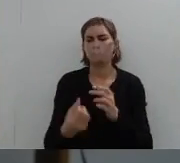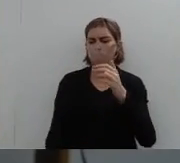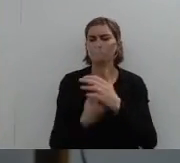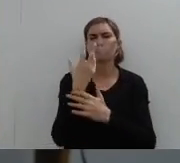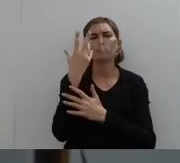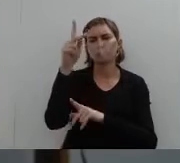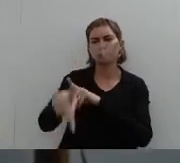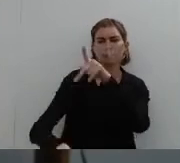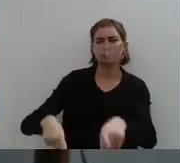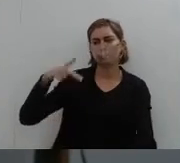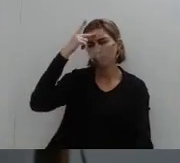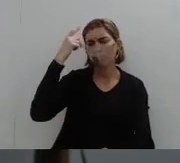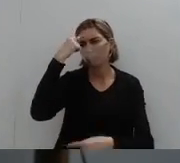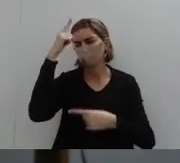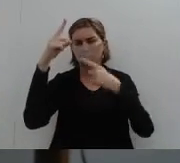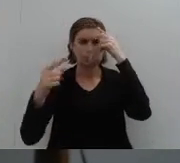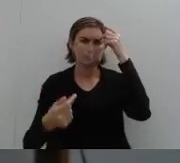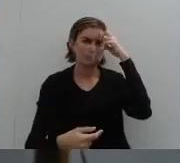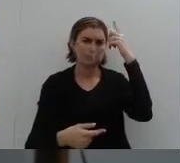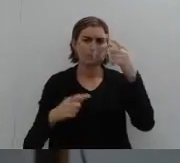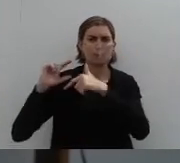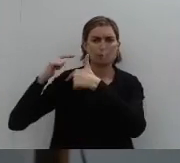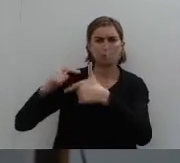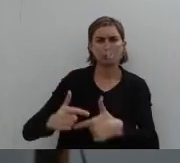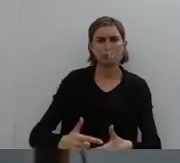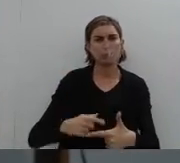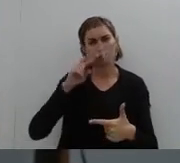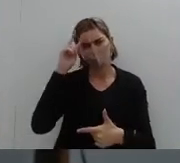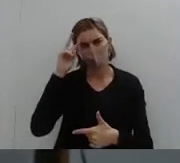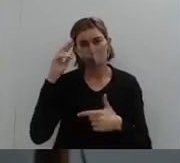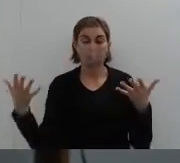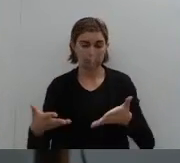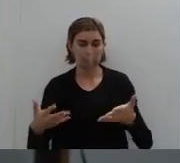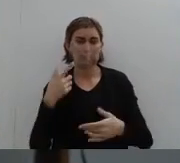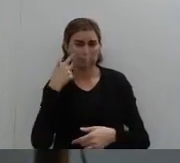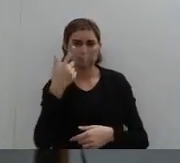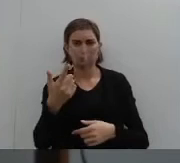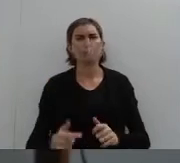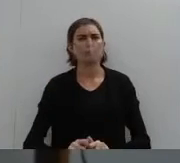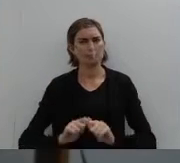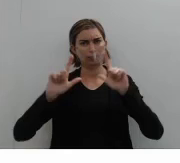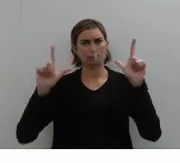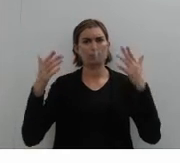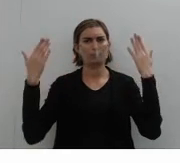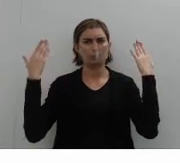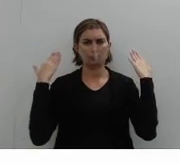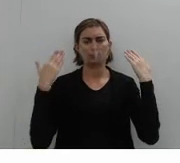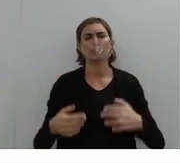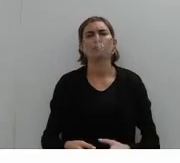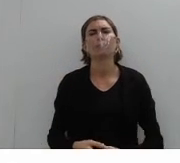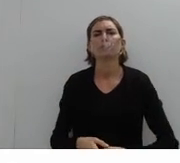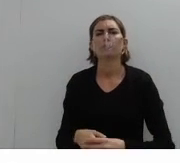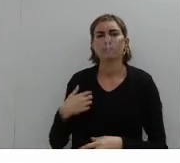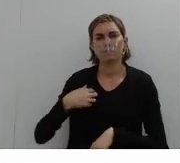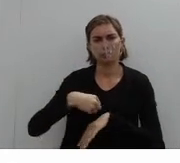criados pelas pessoas num contexto histórico? É isso que nós vamos ver agora, acompanhar nesse nosso próximo slide.